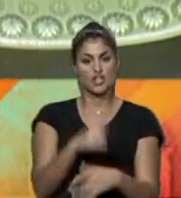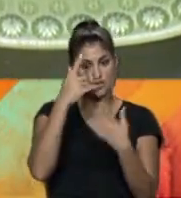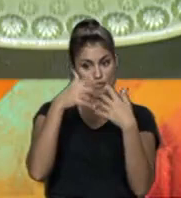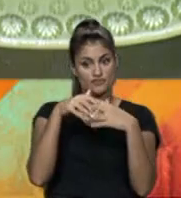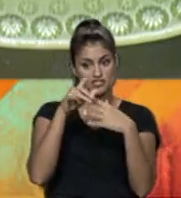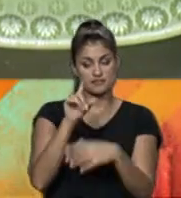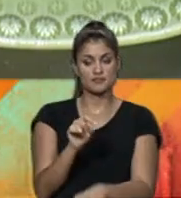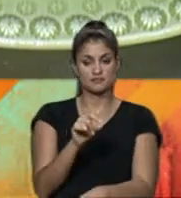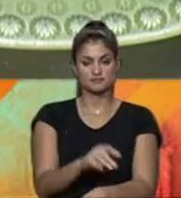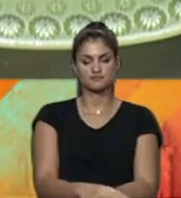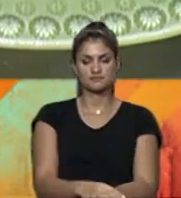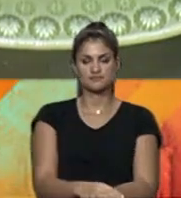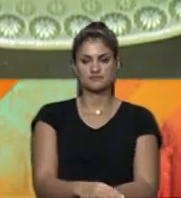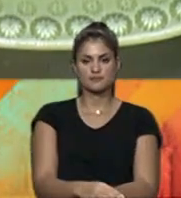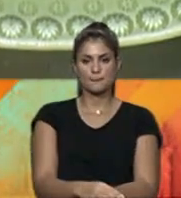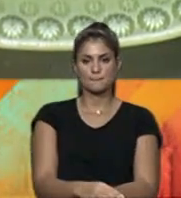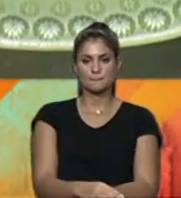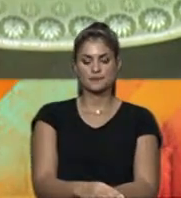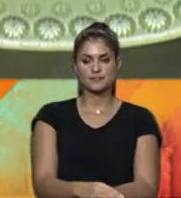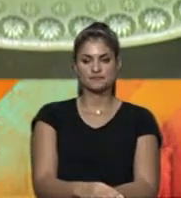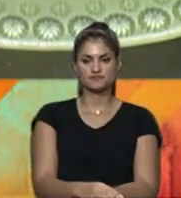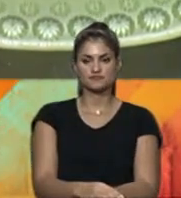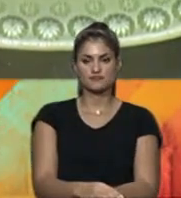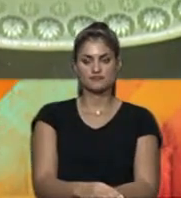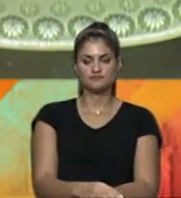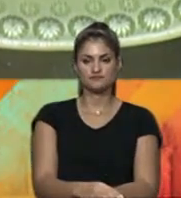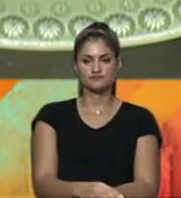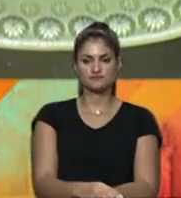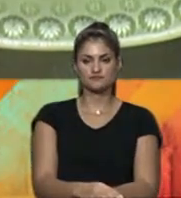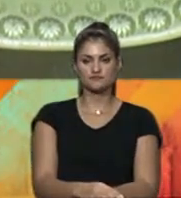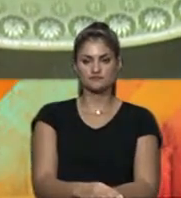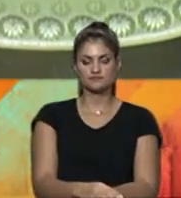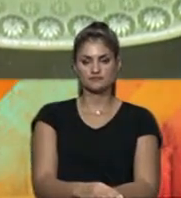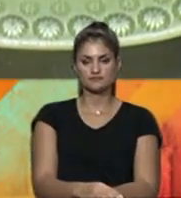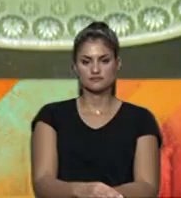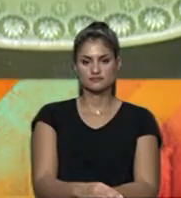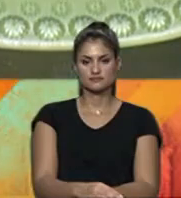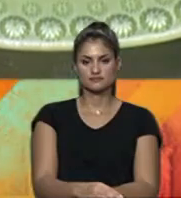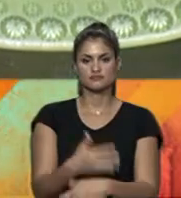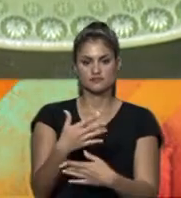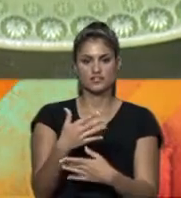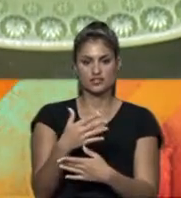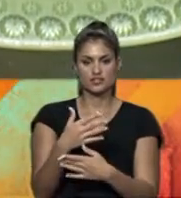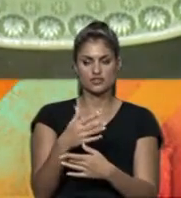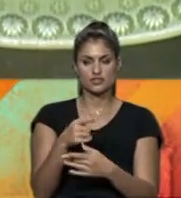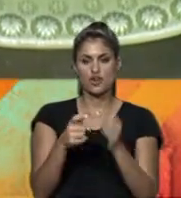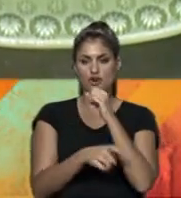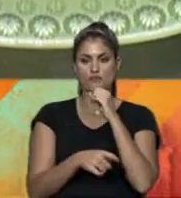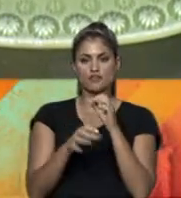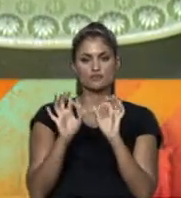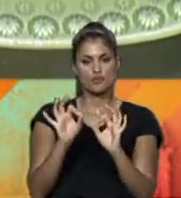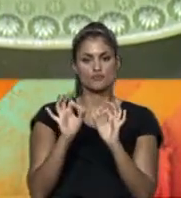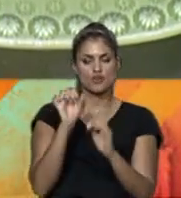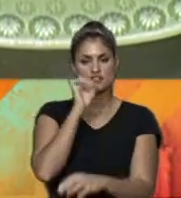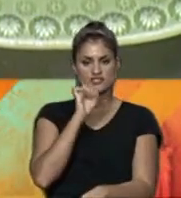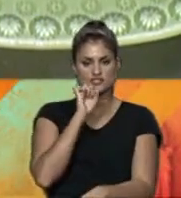ter, não é? Exatamente. Vamos fazê-lo. Vamos colocar pertinho. E agora só uma couvinha e temos a nossa